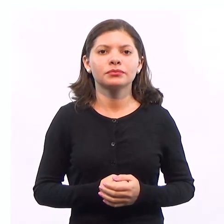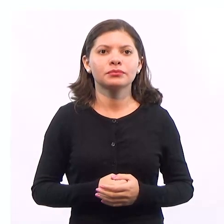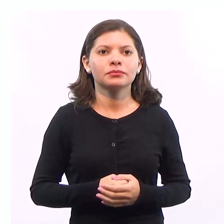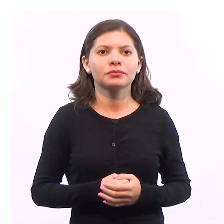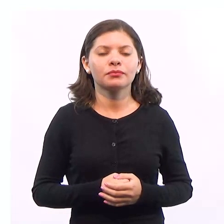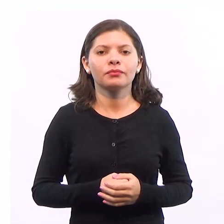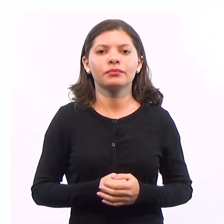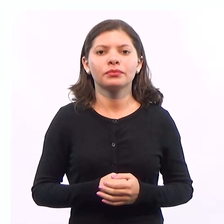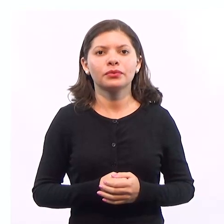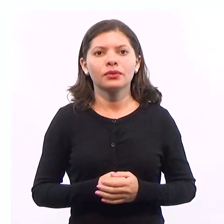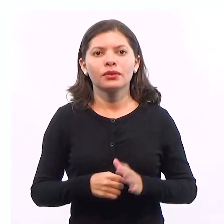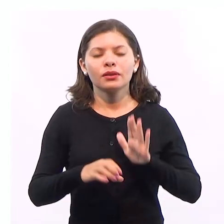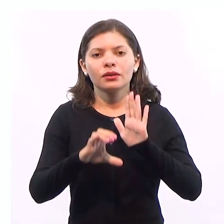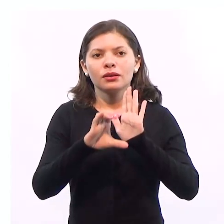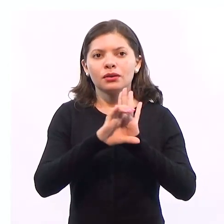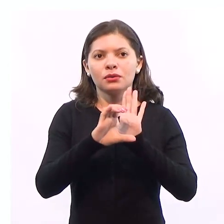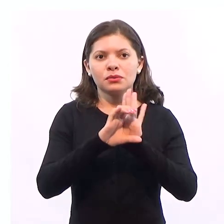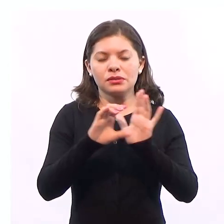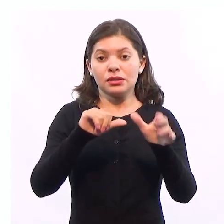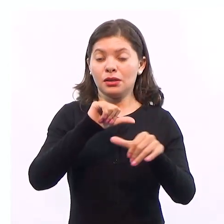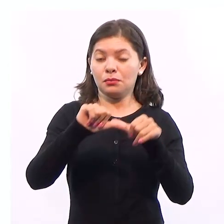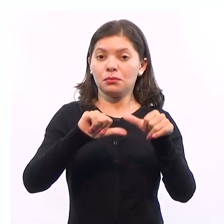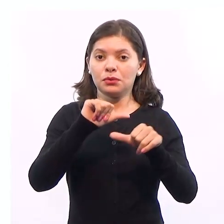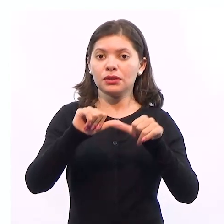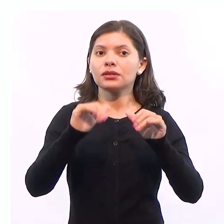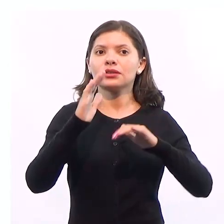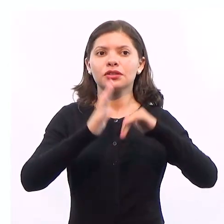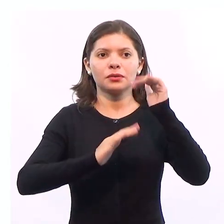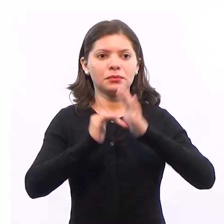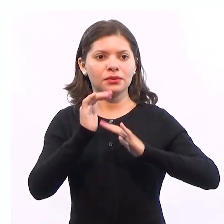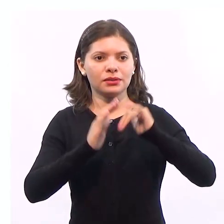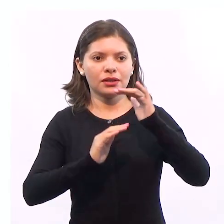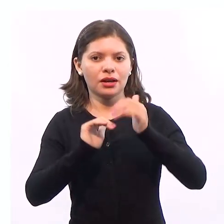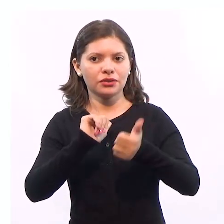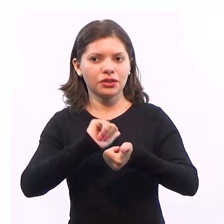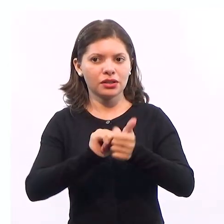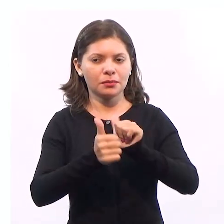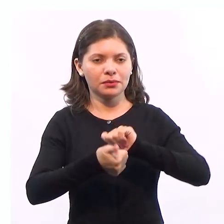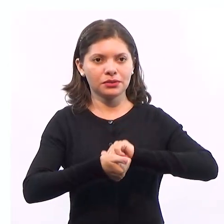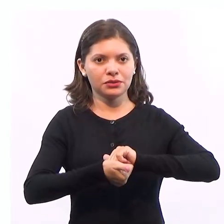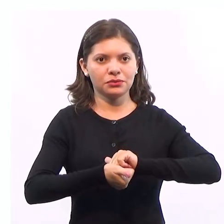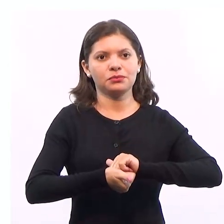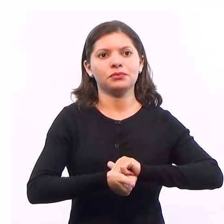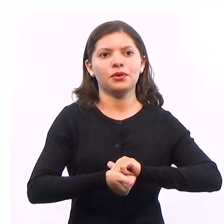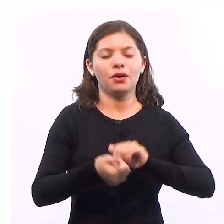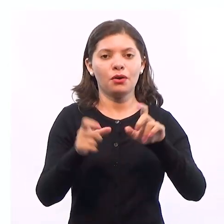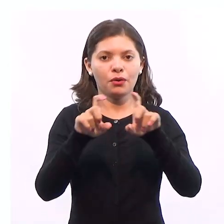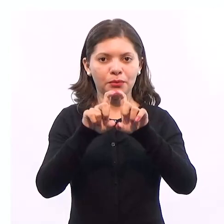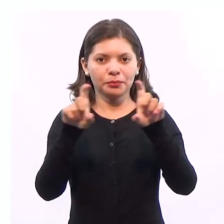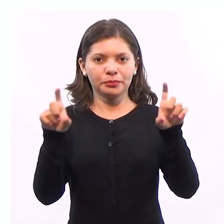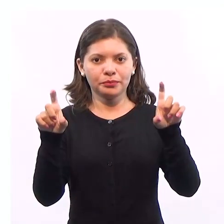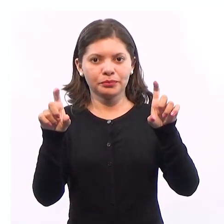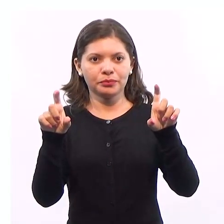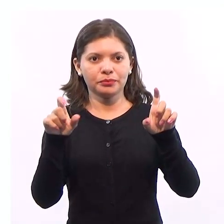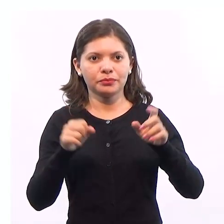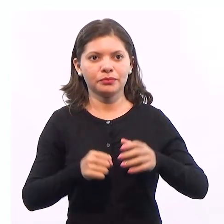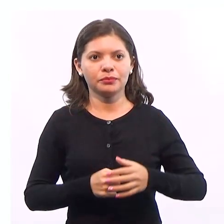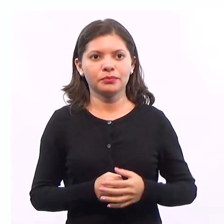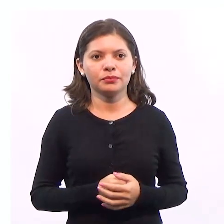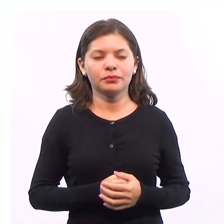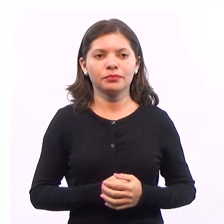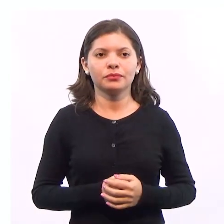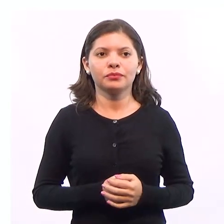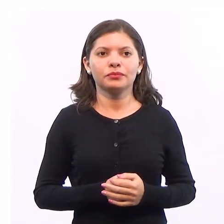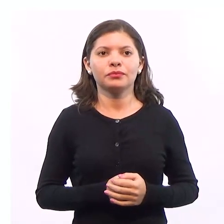organizacional está relacionado aí com os conceitos de mudança e de capacidade adaptativa. Vou grifar bem isso daqui, ó.